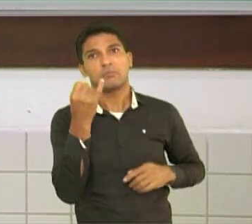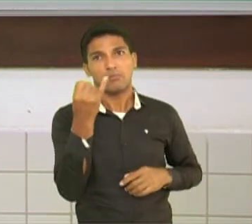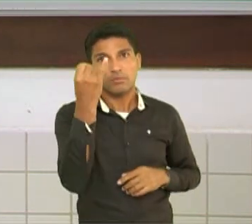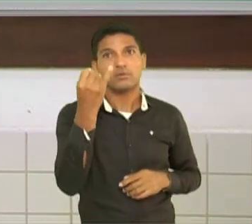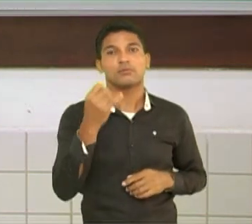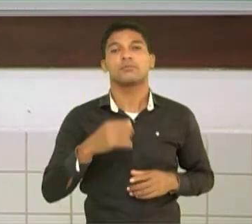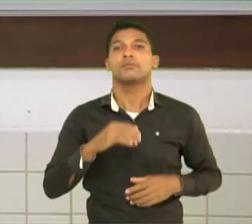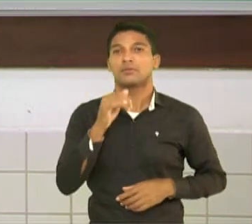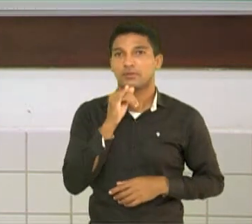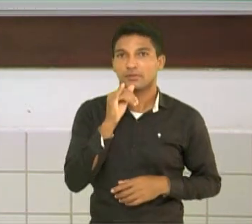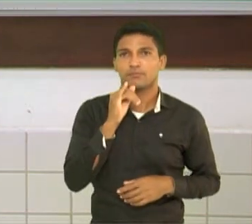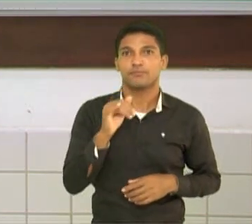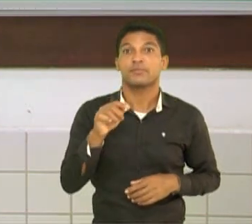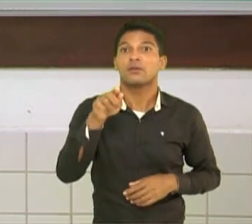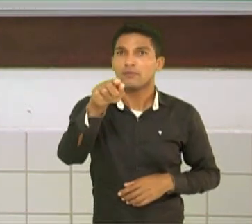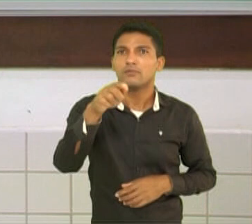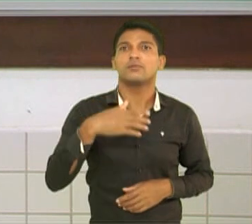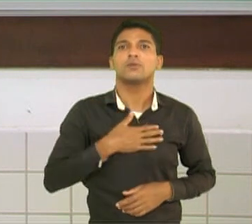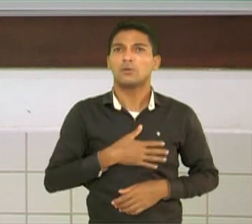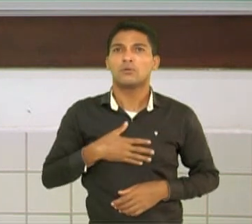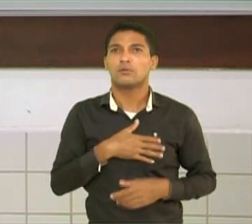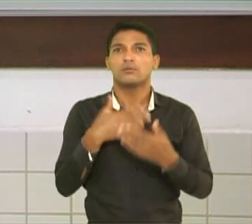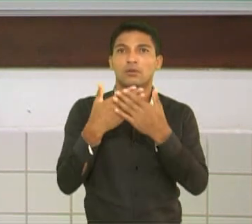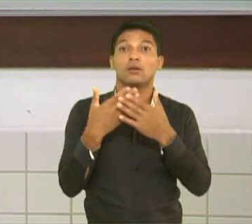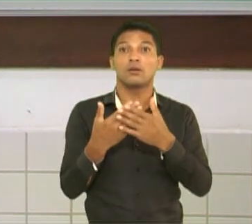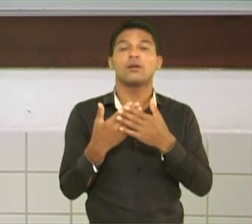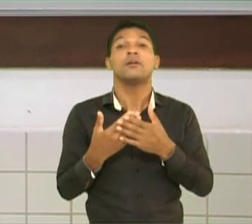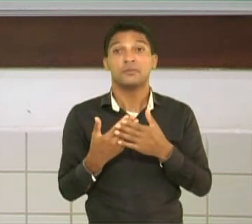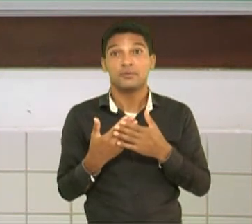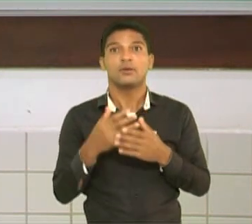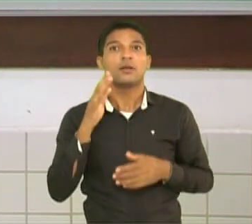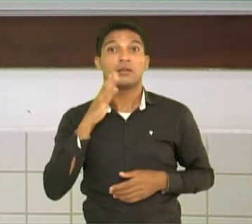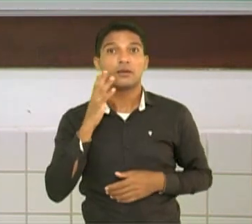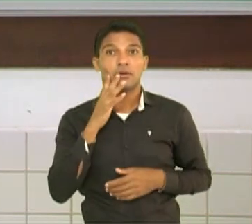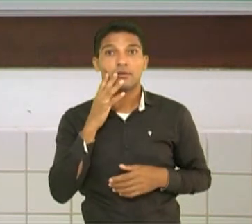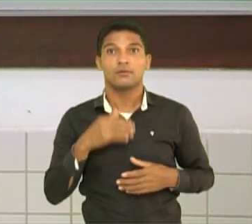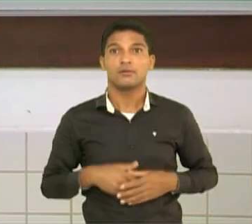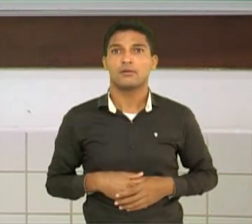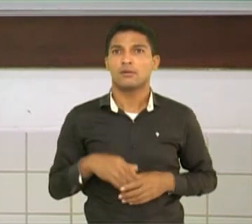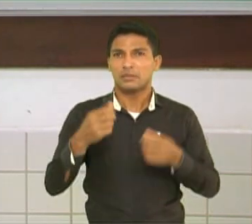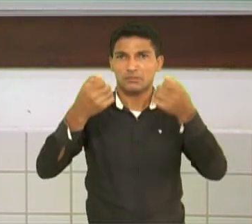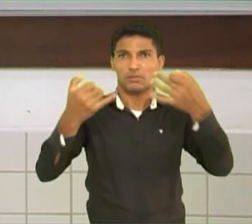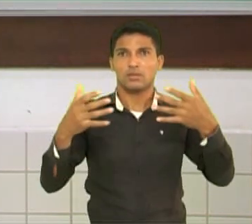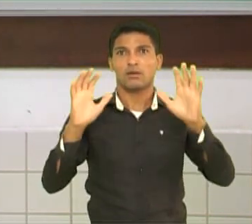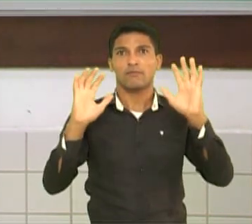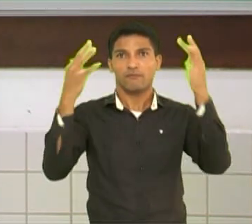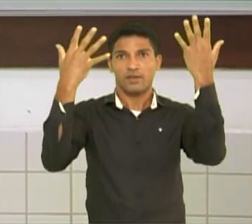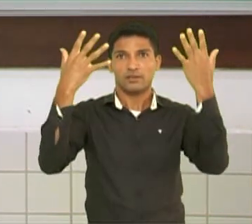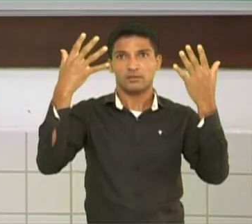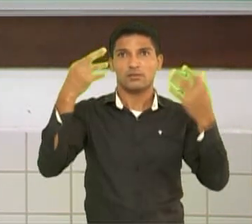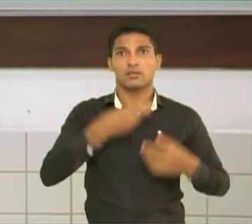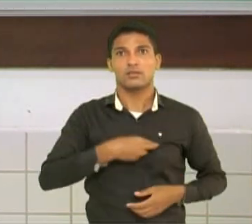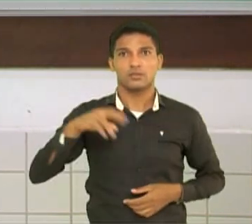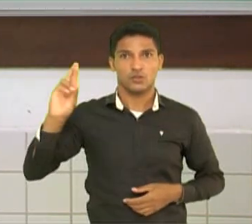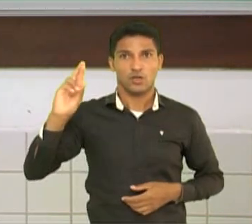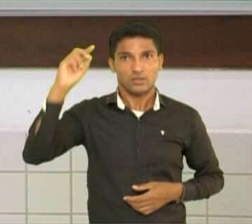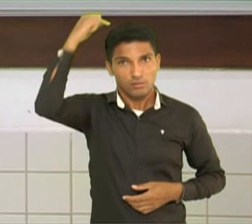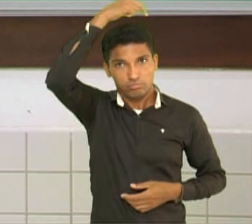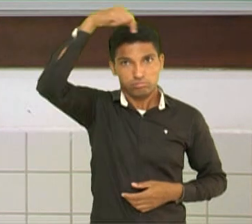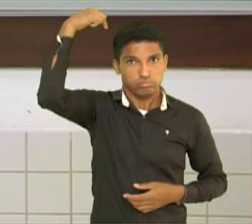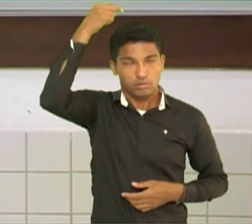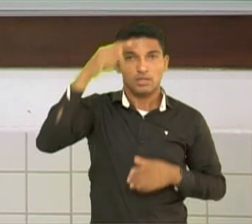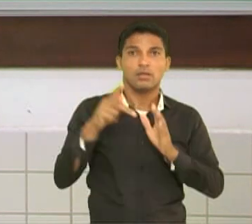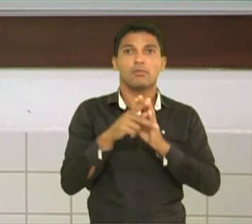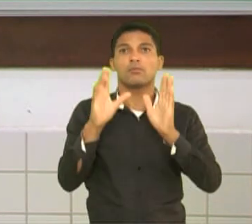importante. Estão gostando da aula? Legal, né? Falar sobre festas religiosas é um conteúdo leve, a gente pode,